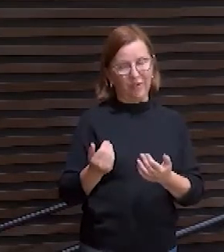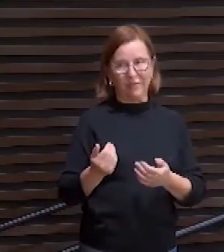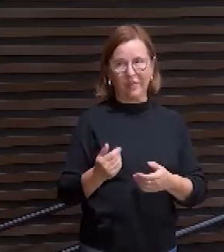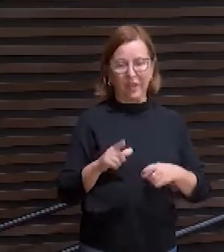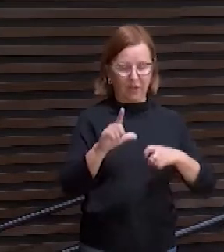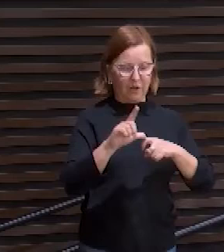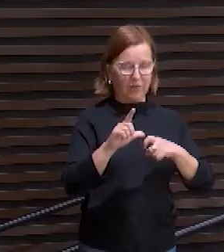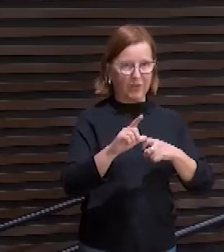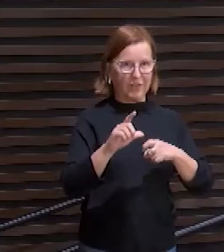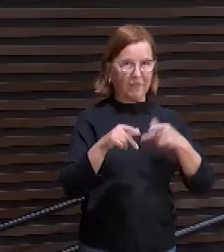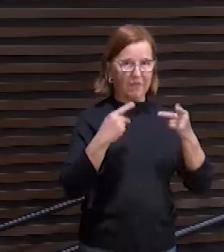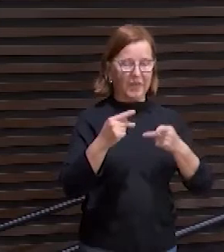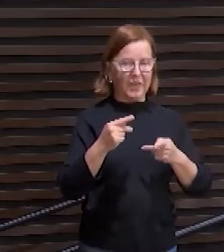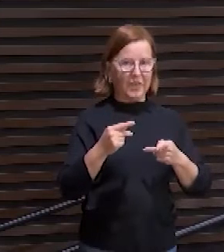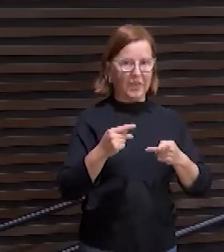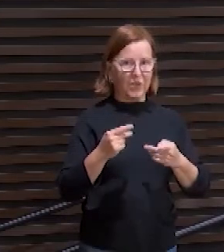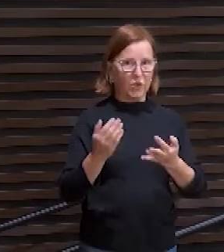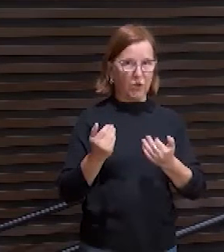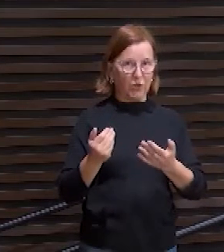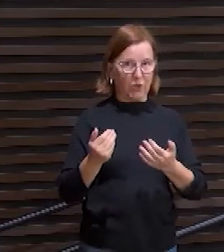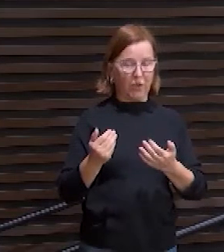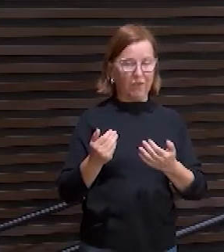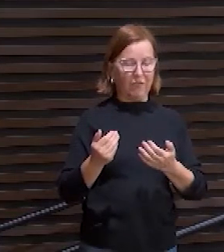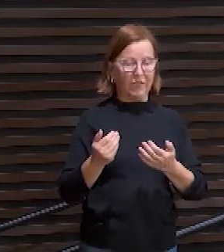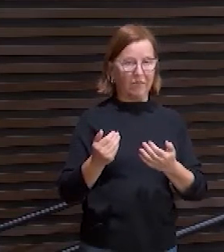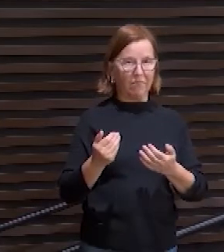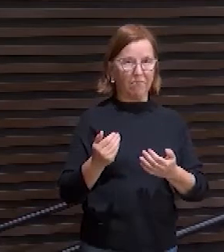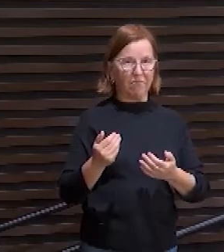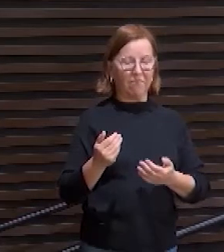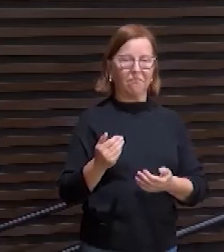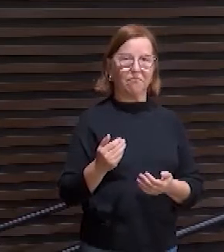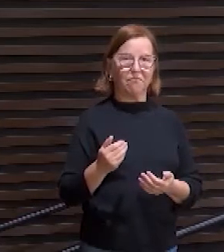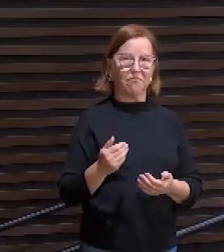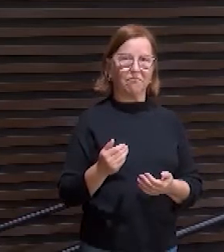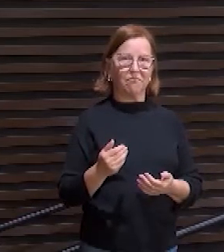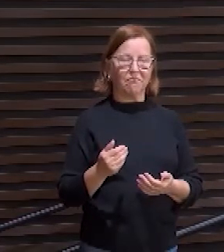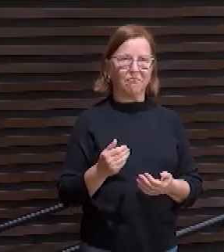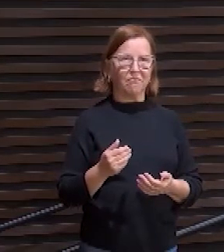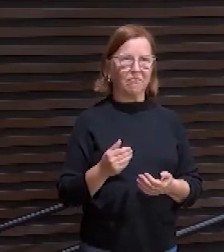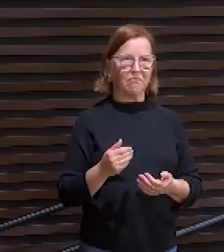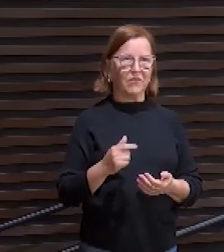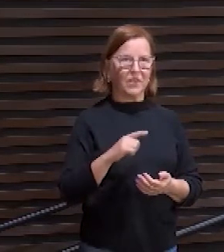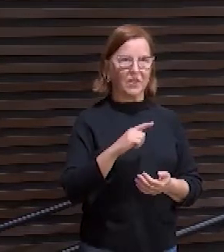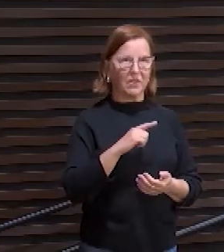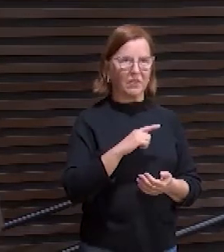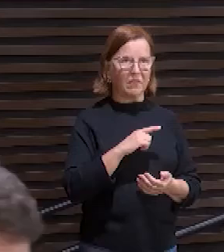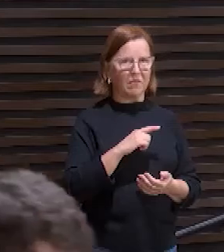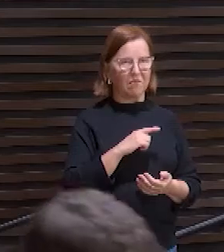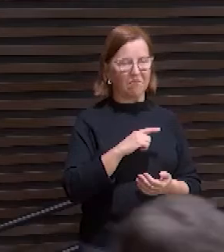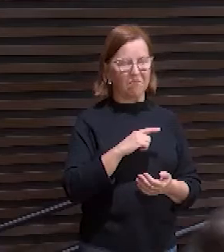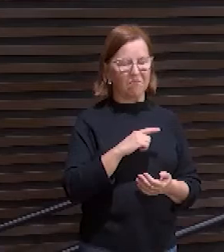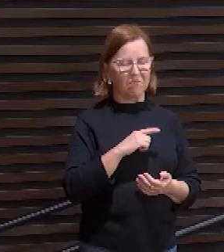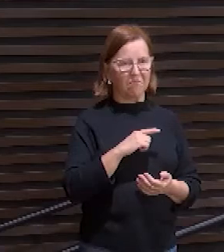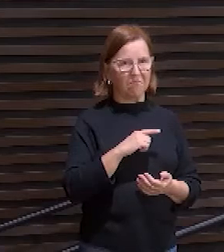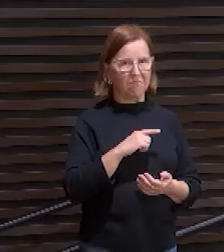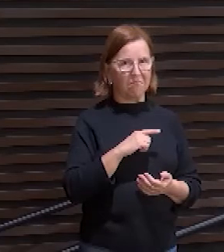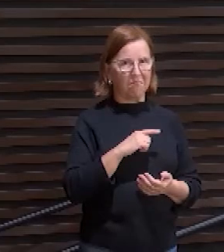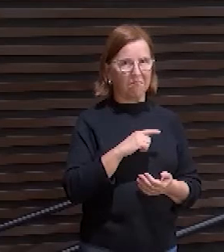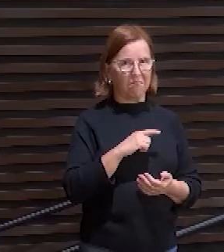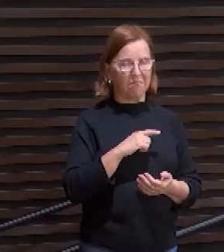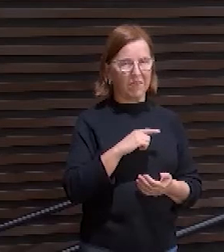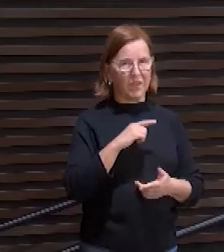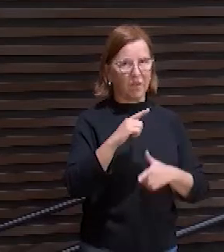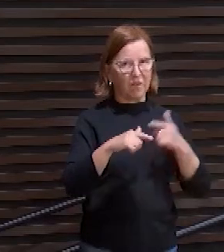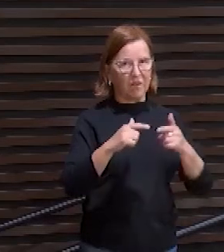fala que ele era uma pessoa de posição, ou no grego, talvez um governante. Então,